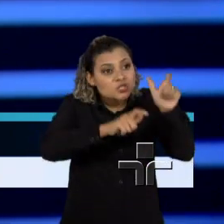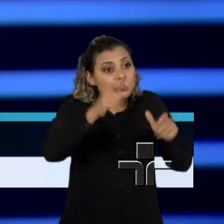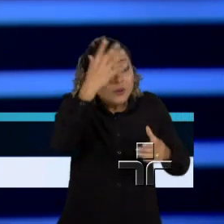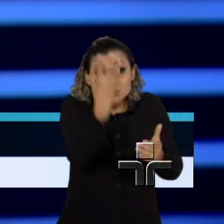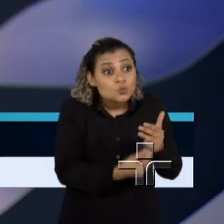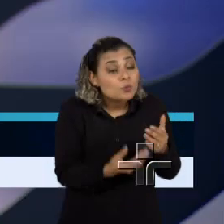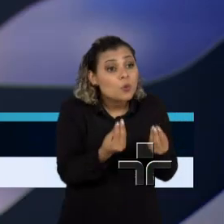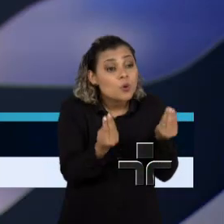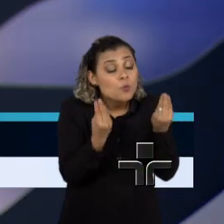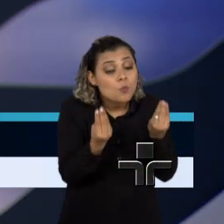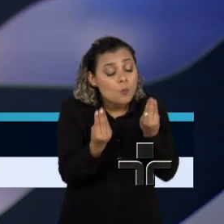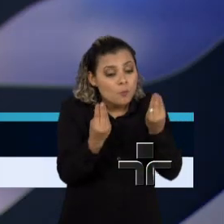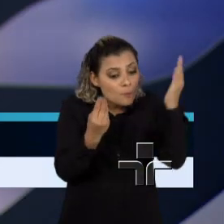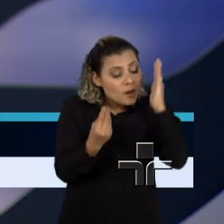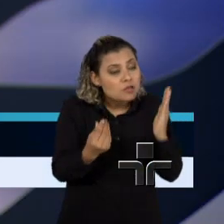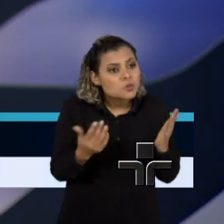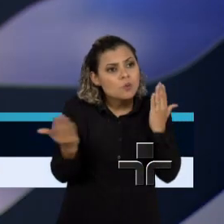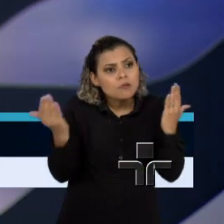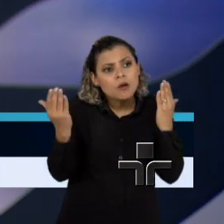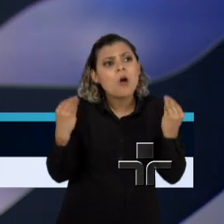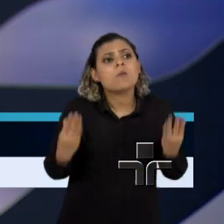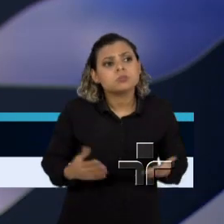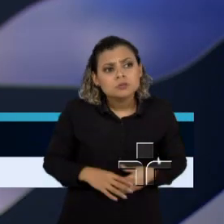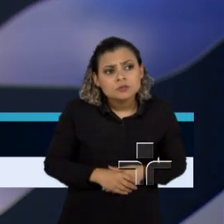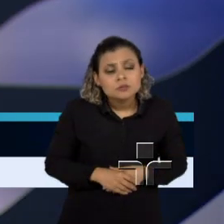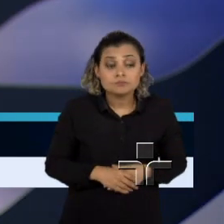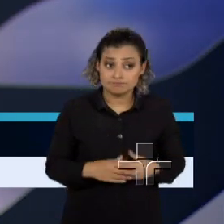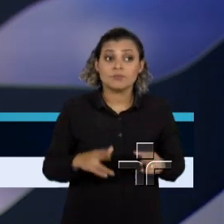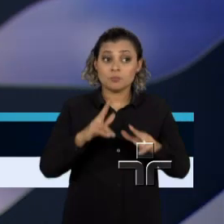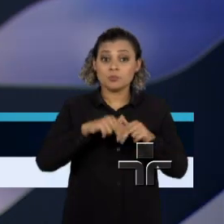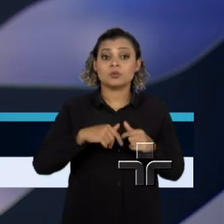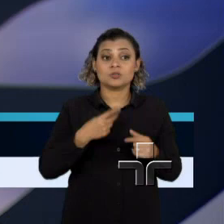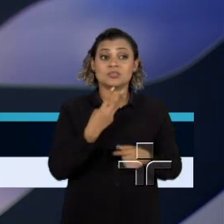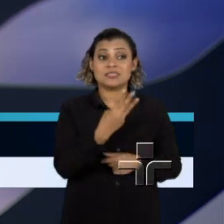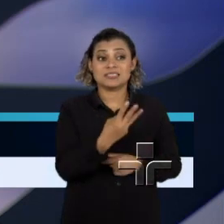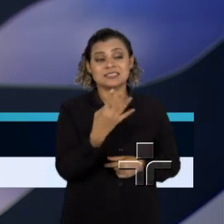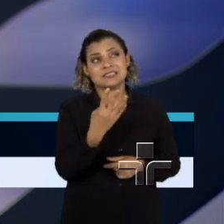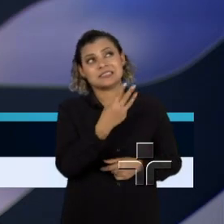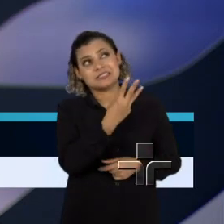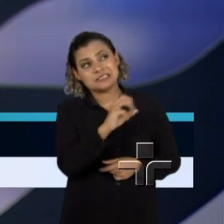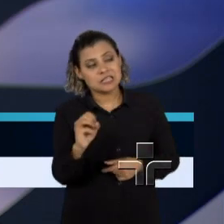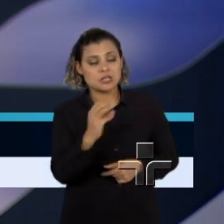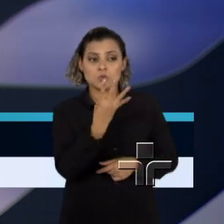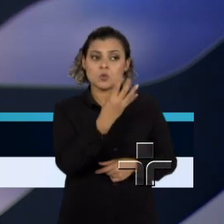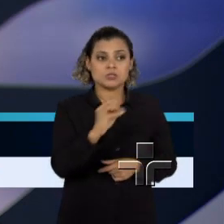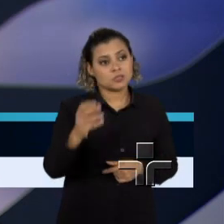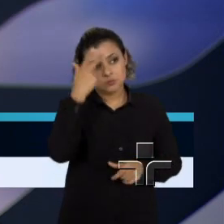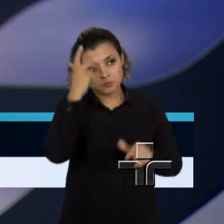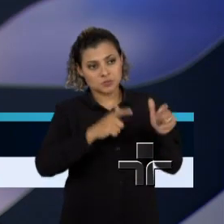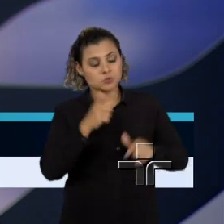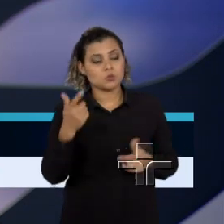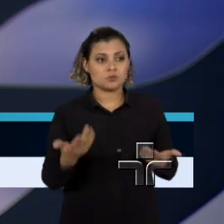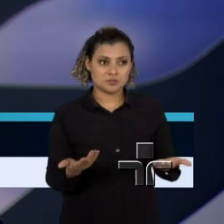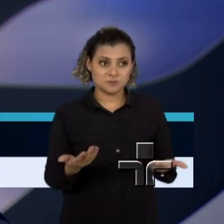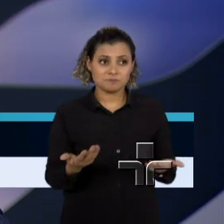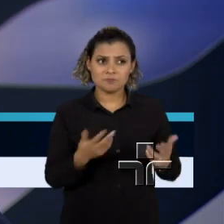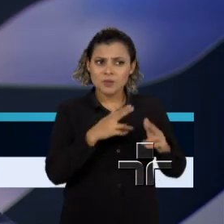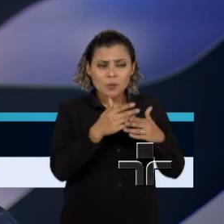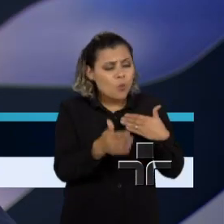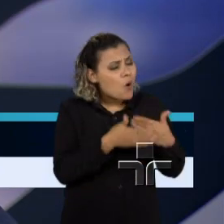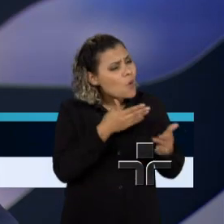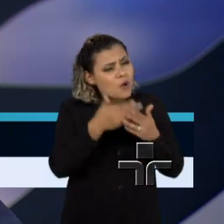Brasil. Quantas pessoas desapareceram de fato no Brasil? Os números variam entre 300 e 400 pessoas. Então, veja, qualquer